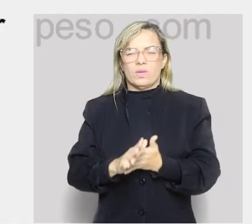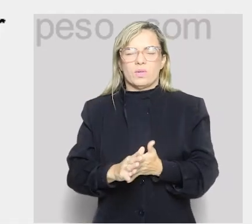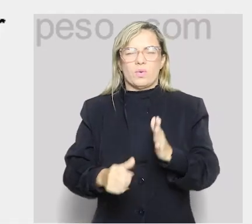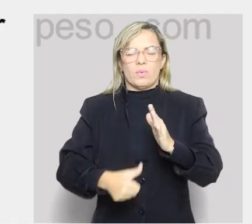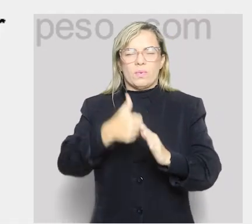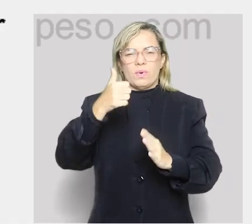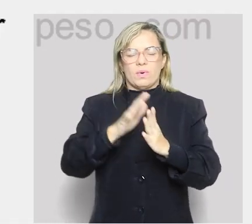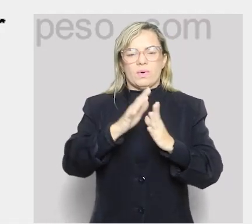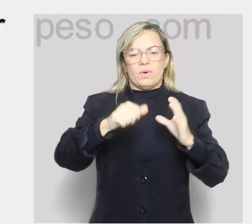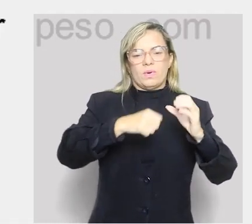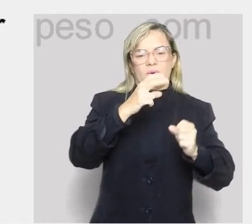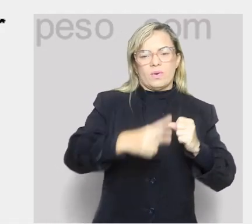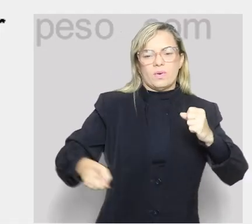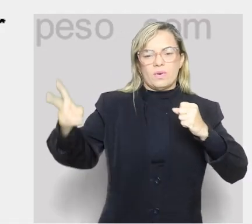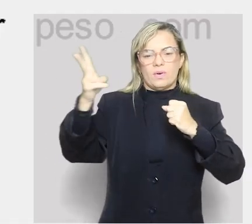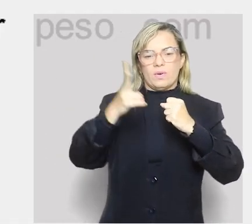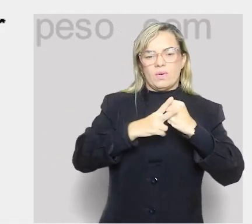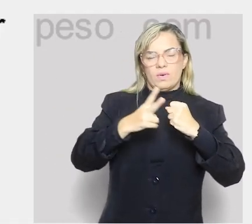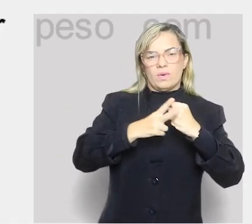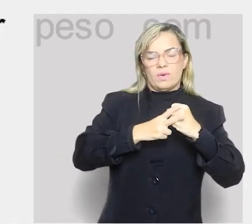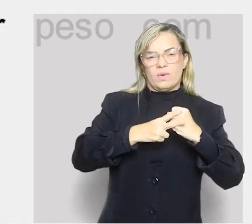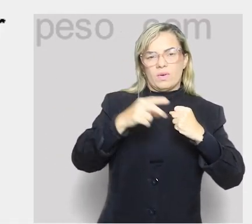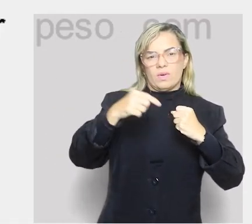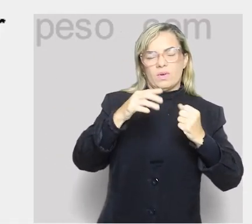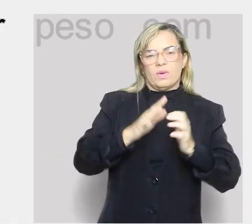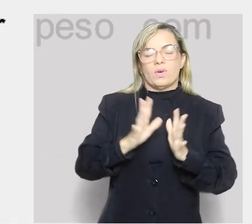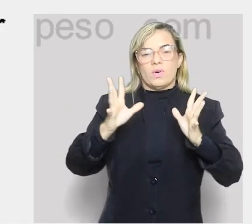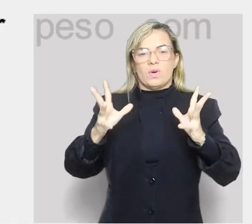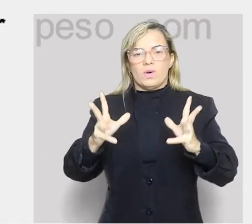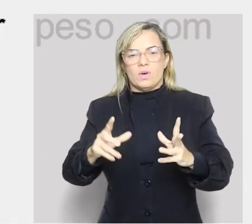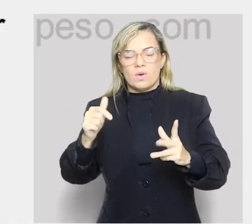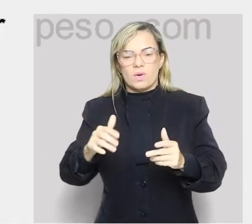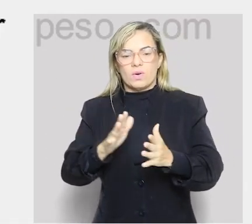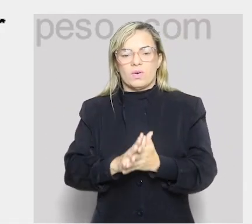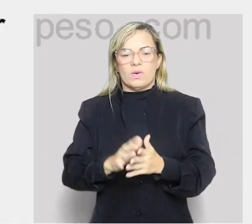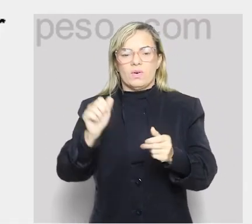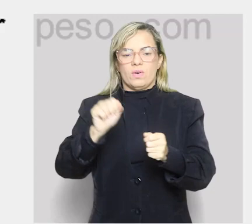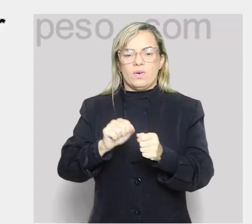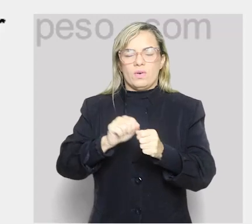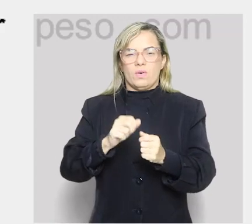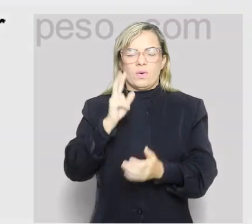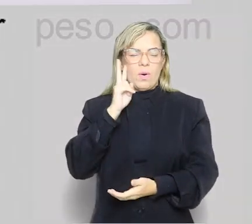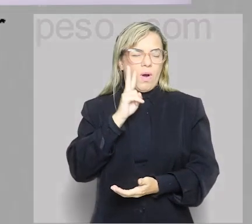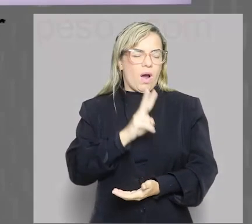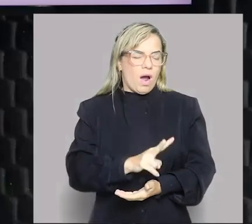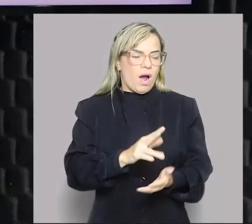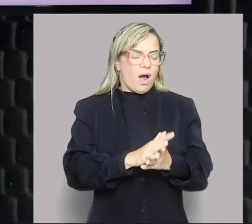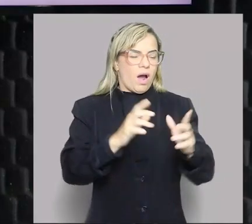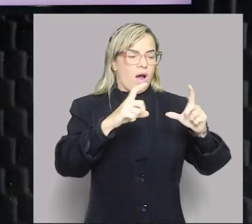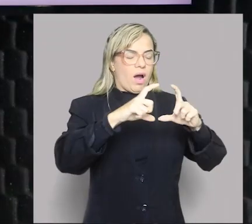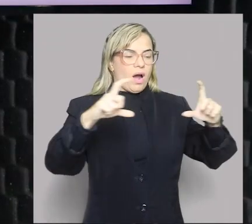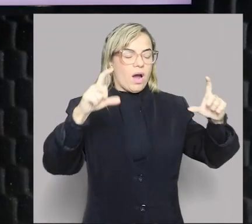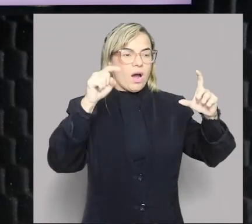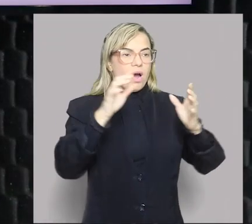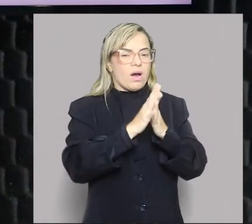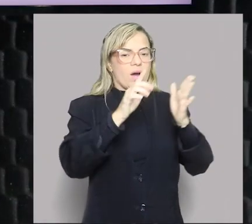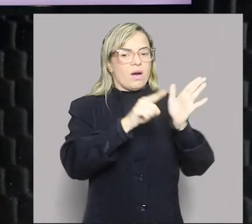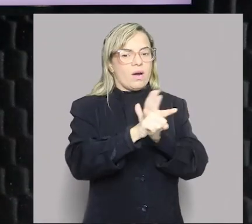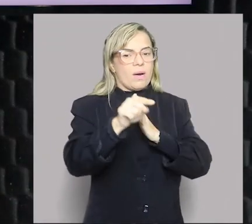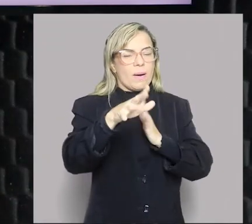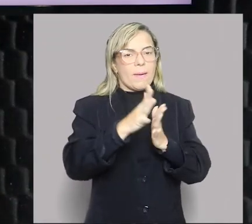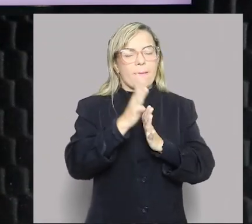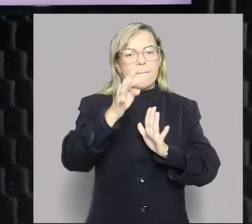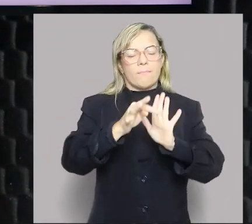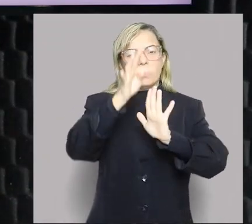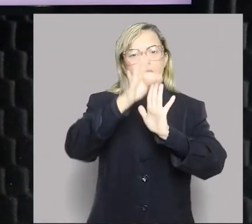vídeo dos verbos, certo? Todas as vezes que eu estou fazendo a questão, eu tenho que olhar para o comando da questão. Então, se vem, o